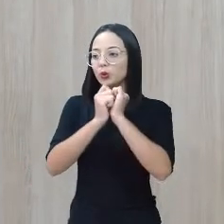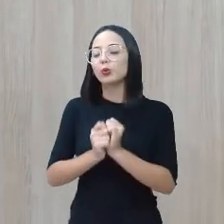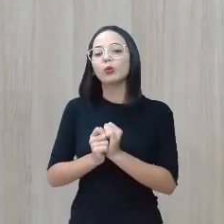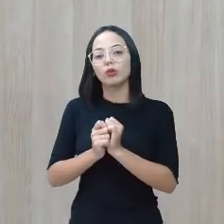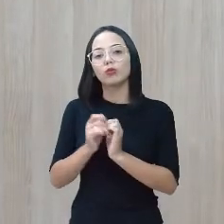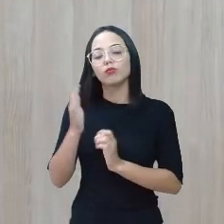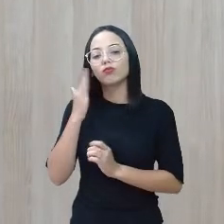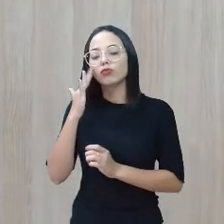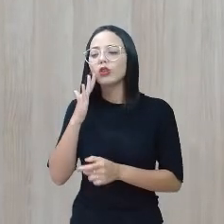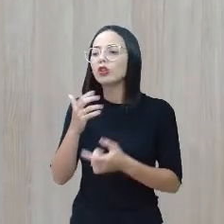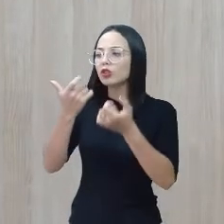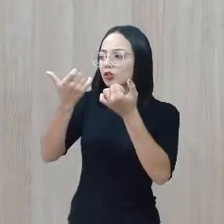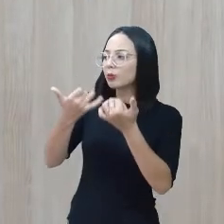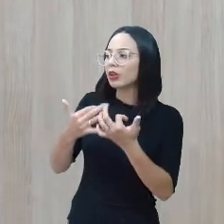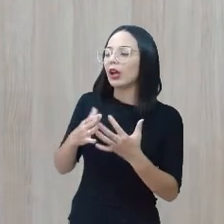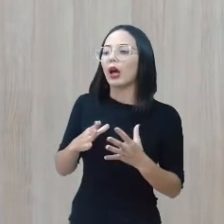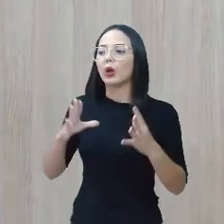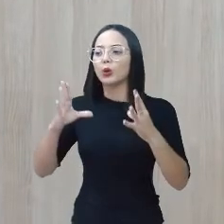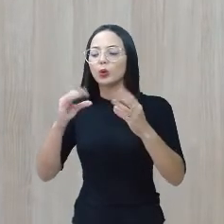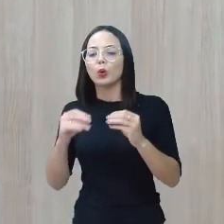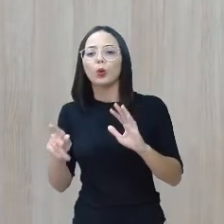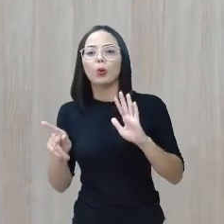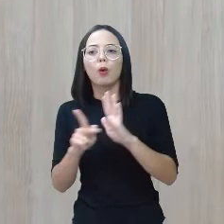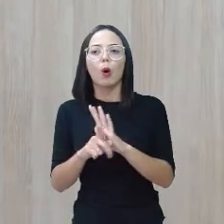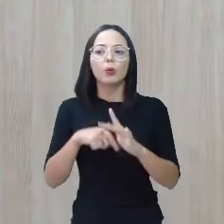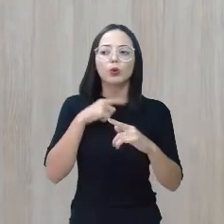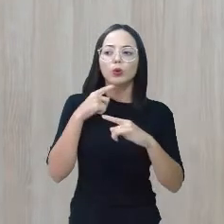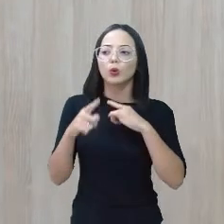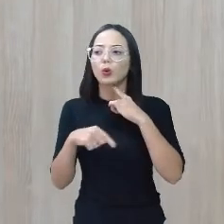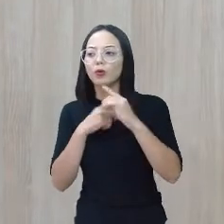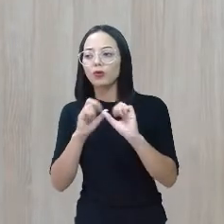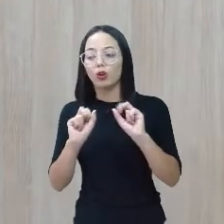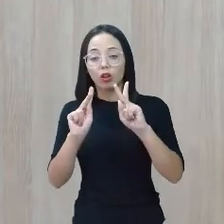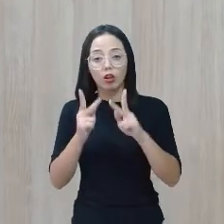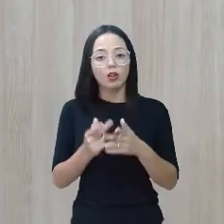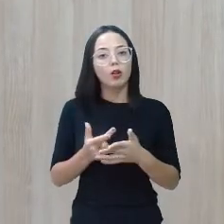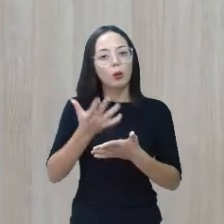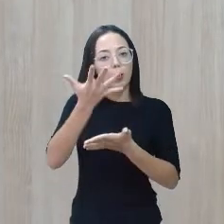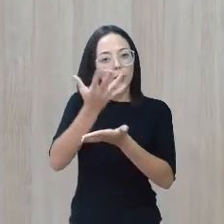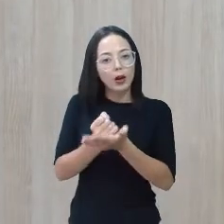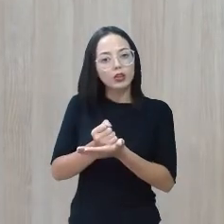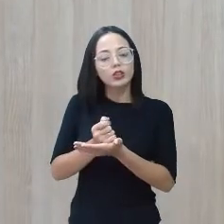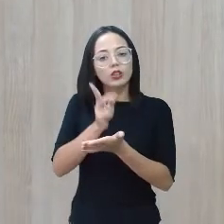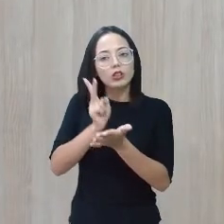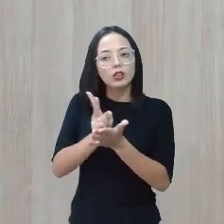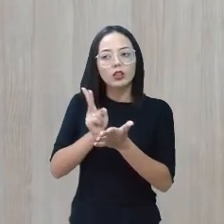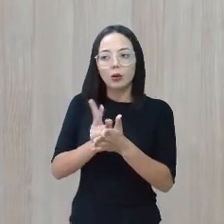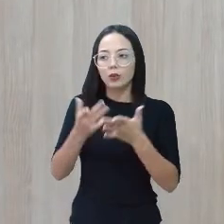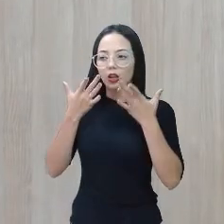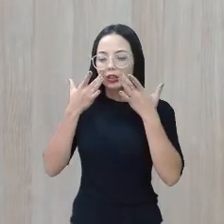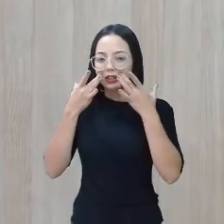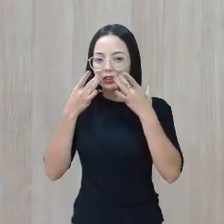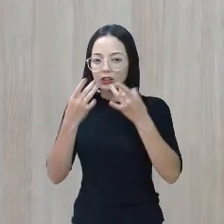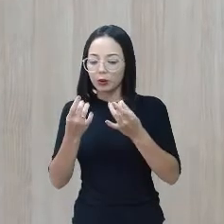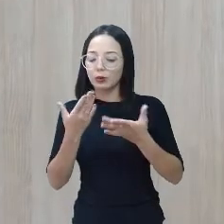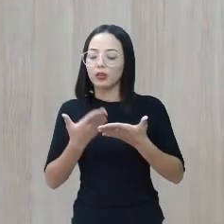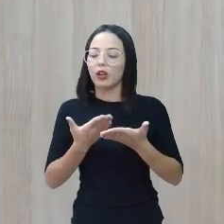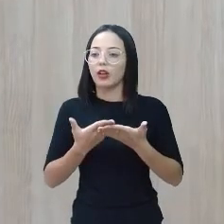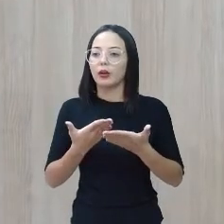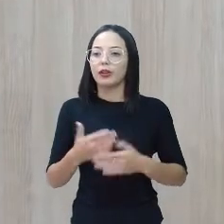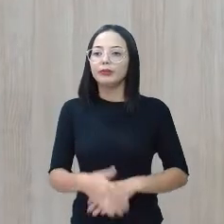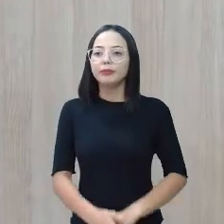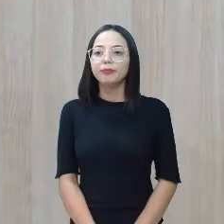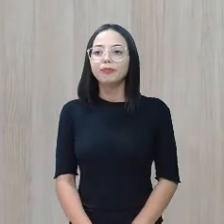para tirarmos também as suas dúvidas, tá certo? Então baixem aí e fiquem sempre ligados nas nossas